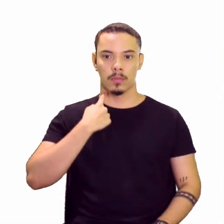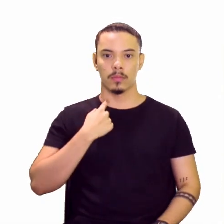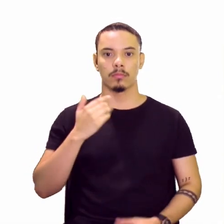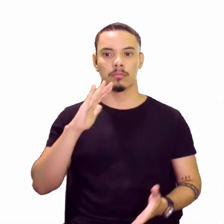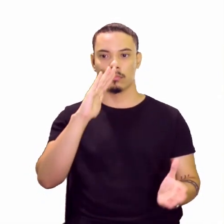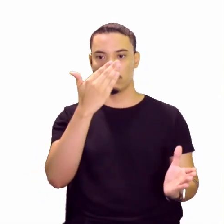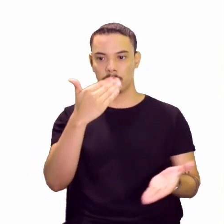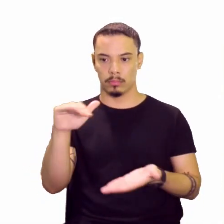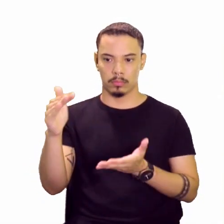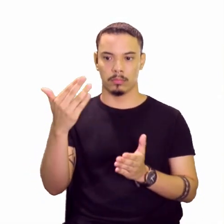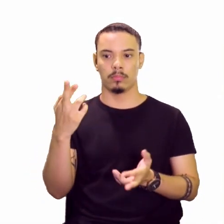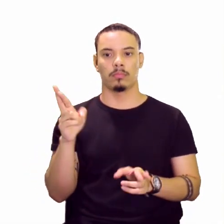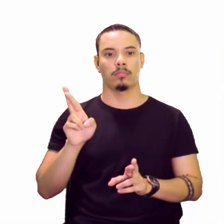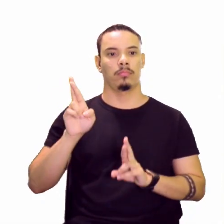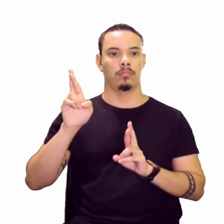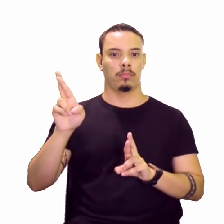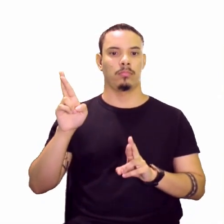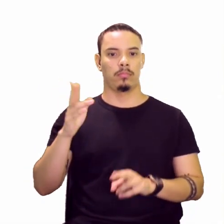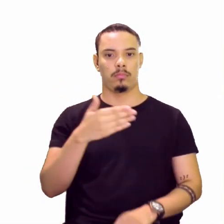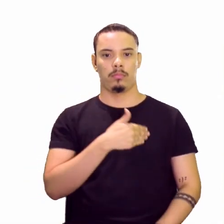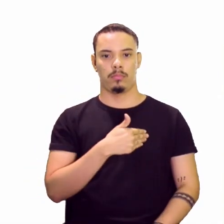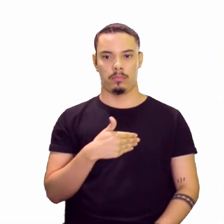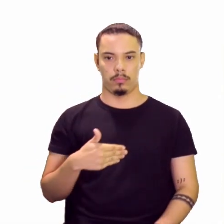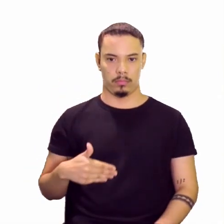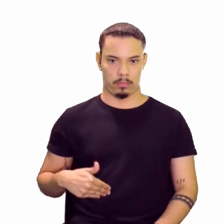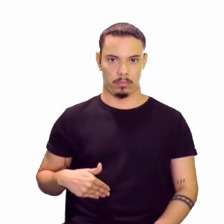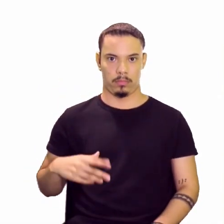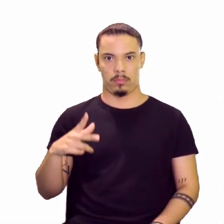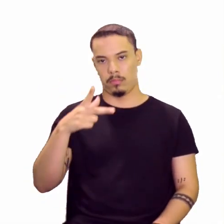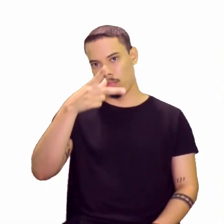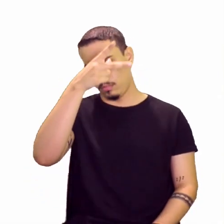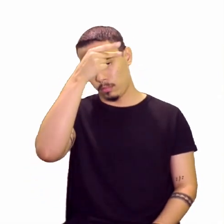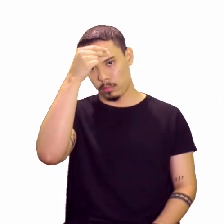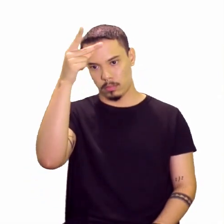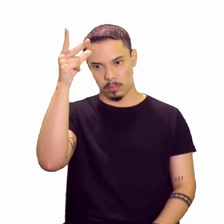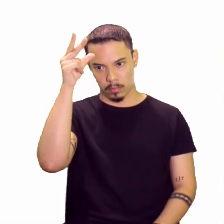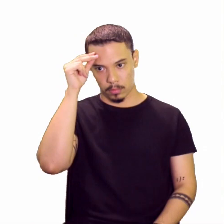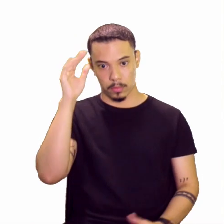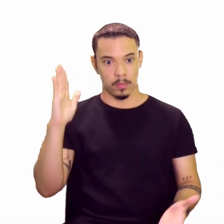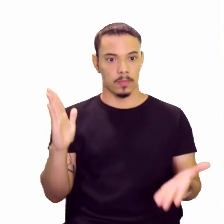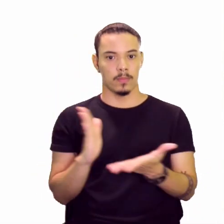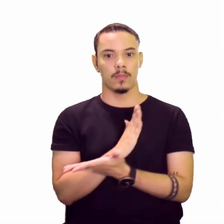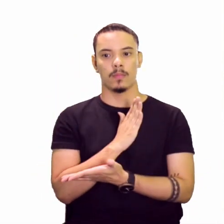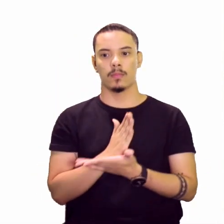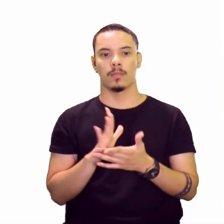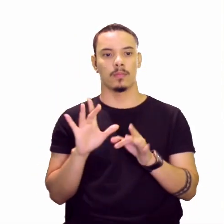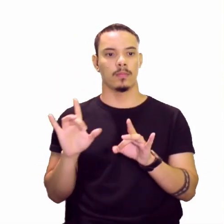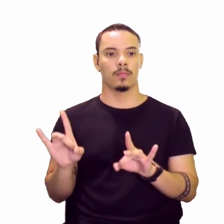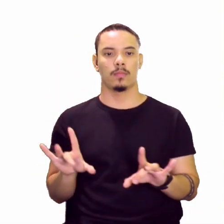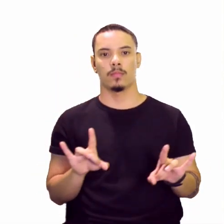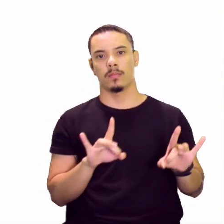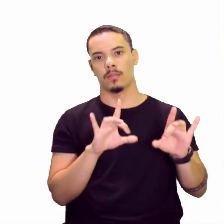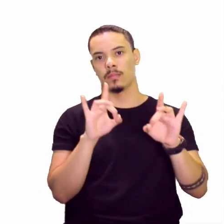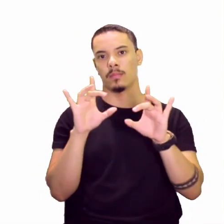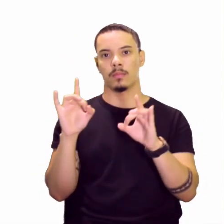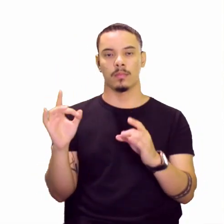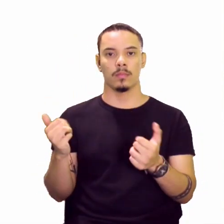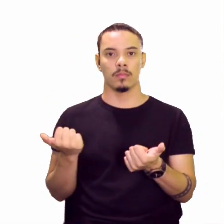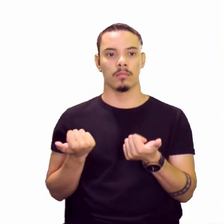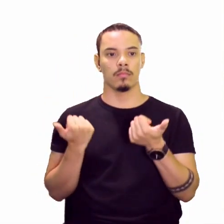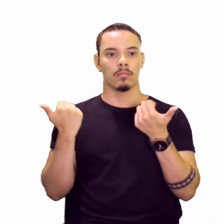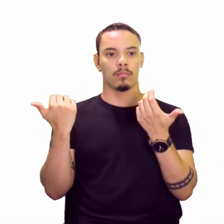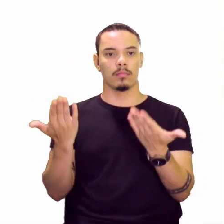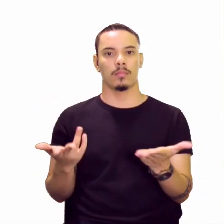é responsabilidade do poder público municipal. Em alguns casos especiais, essa responsabilidade pode